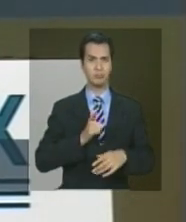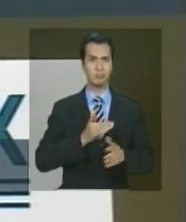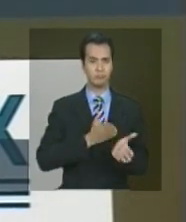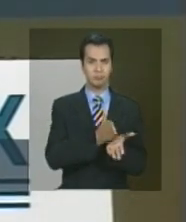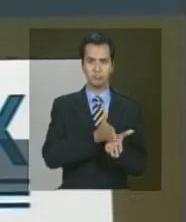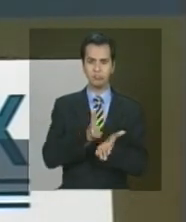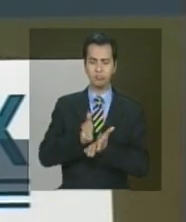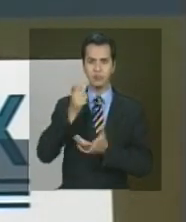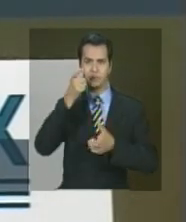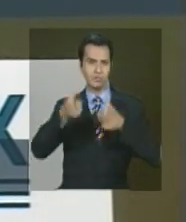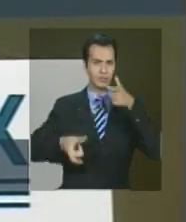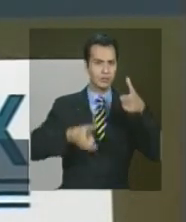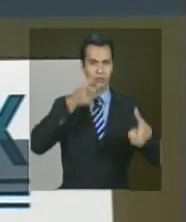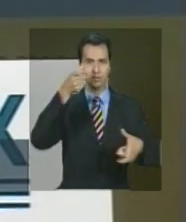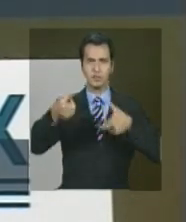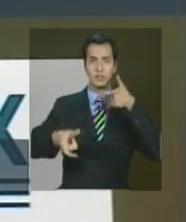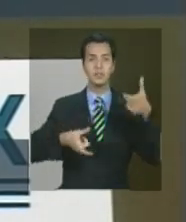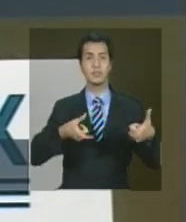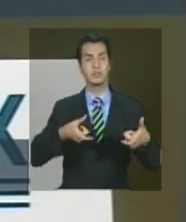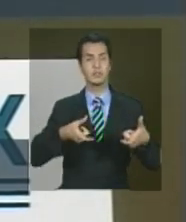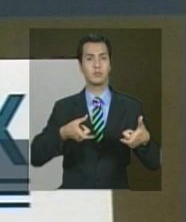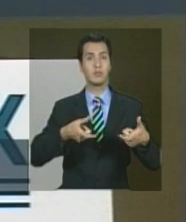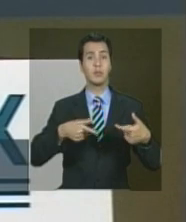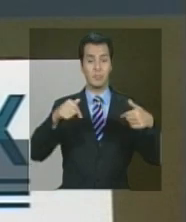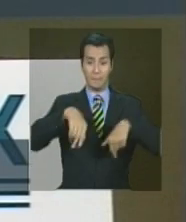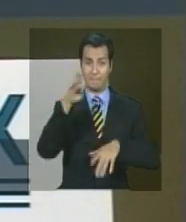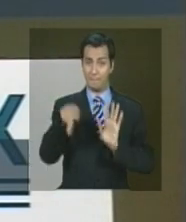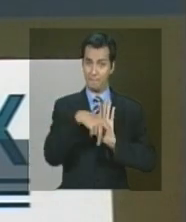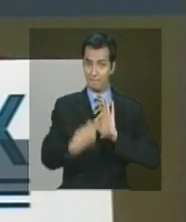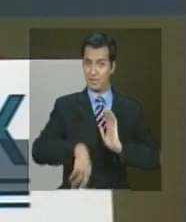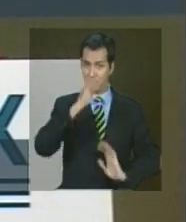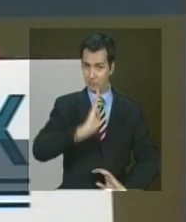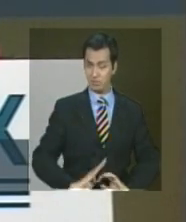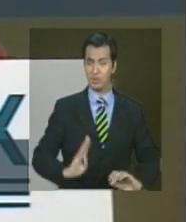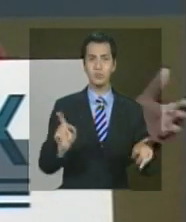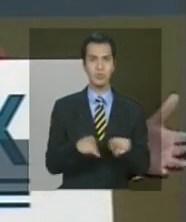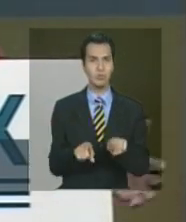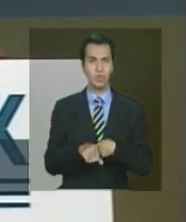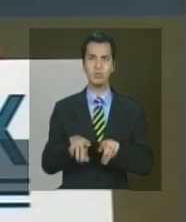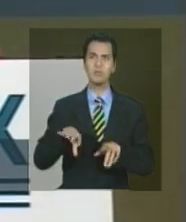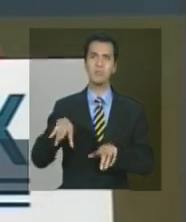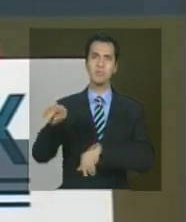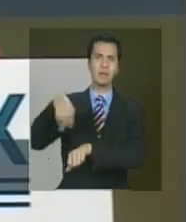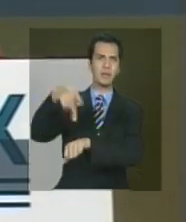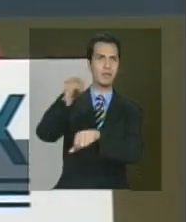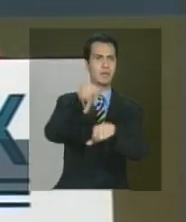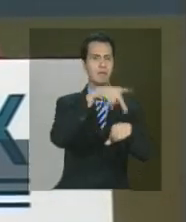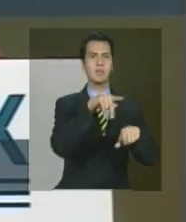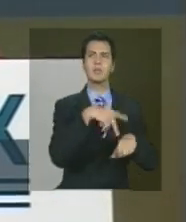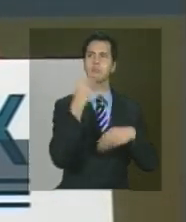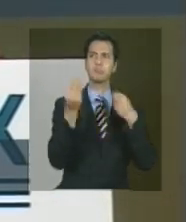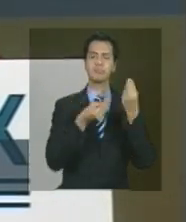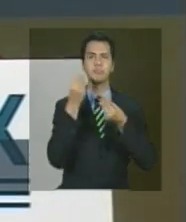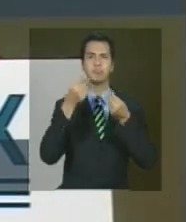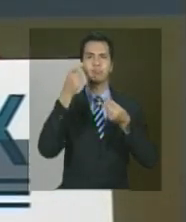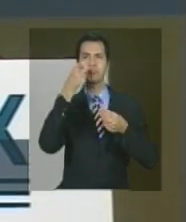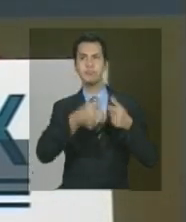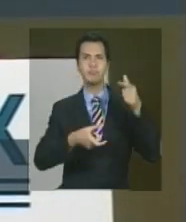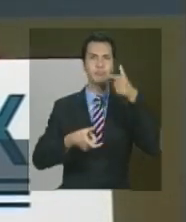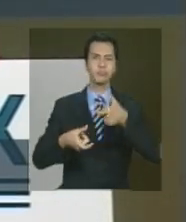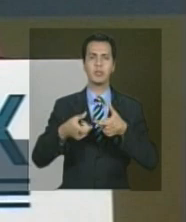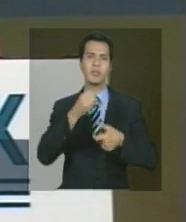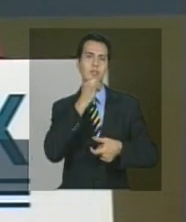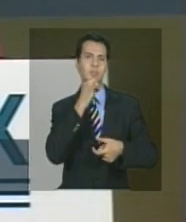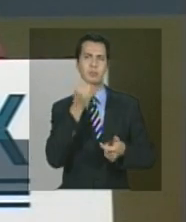de interesses de outros países que estavam naquele momento surgindo como grande potência, como era o caso do